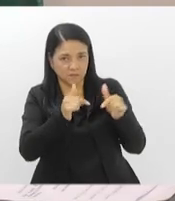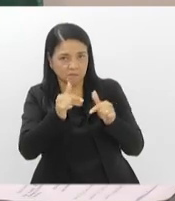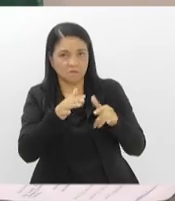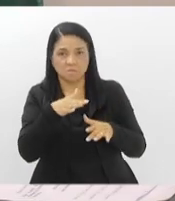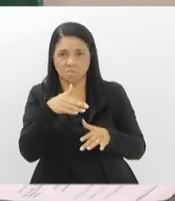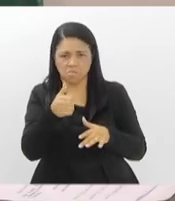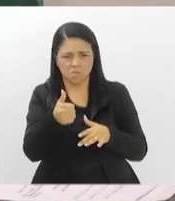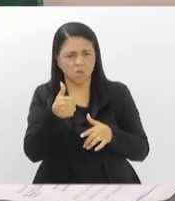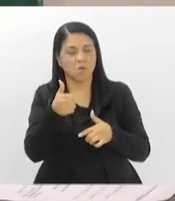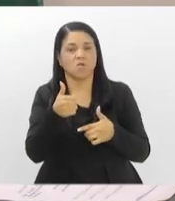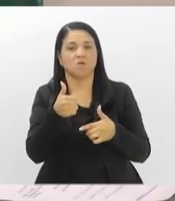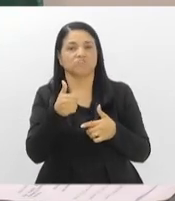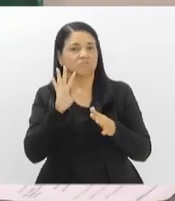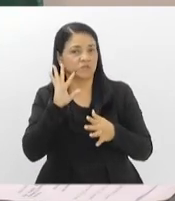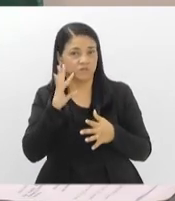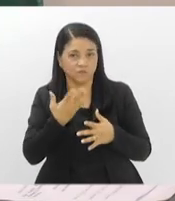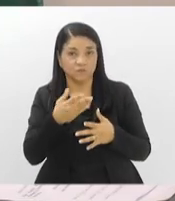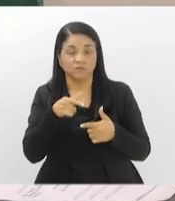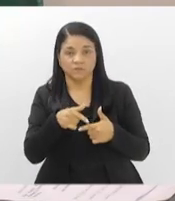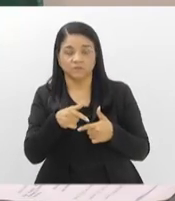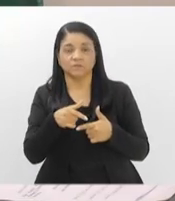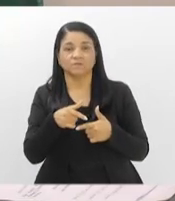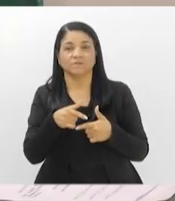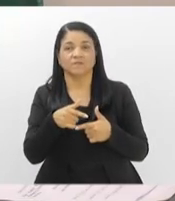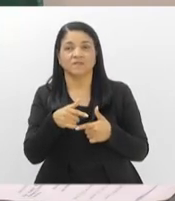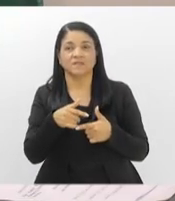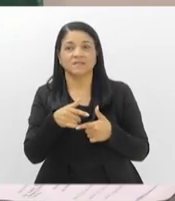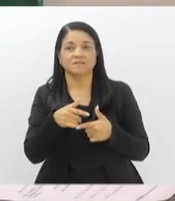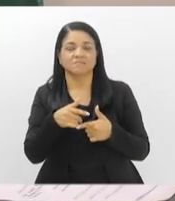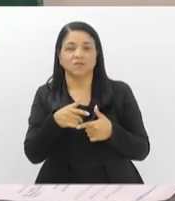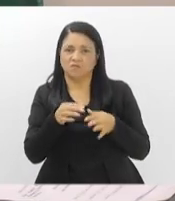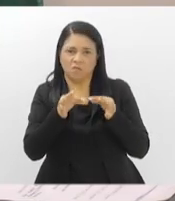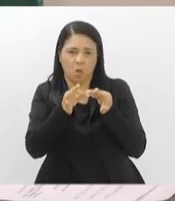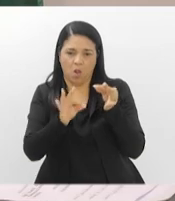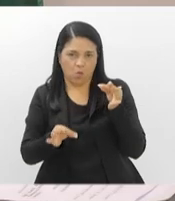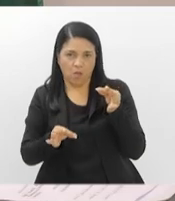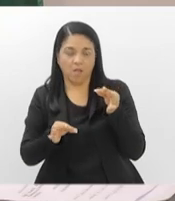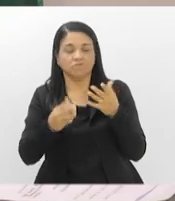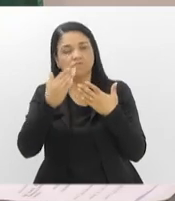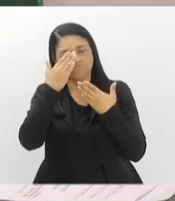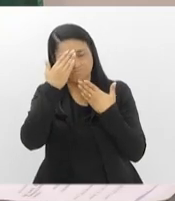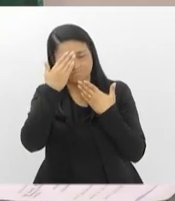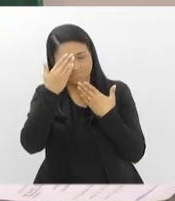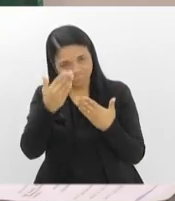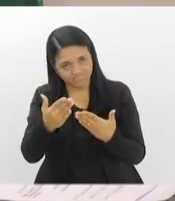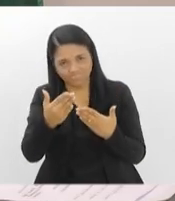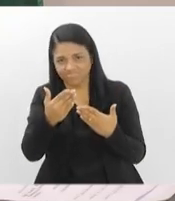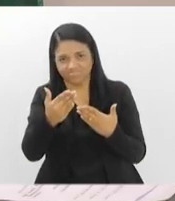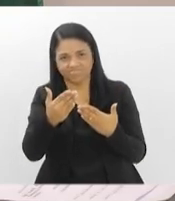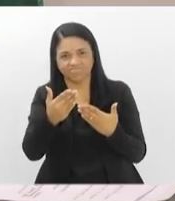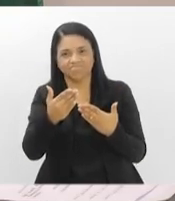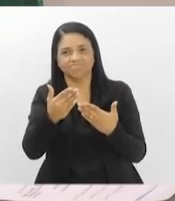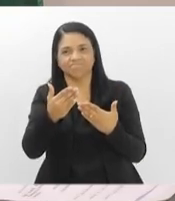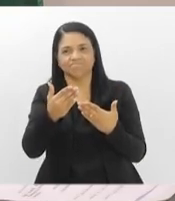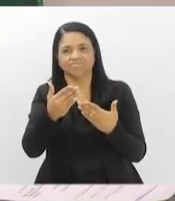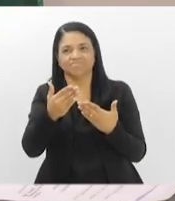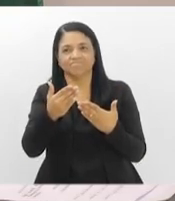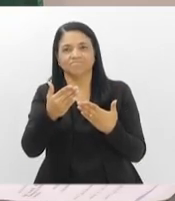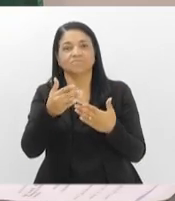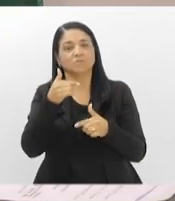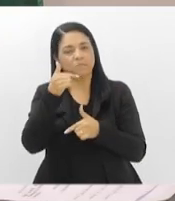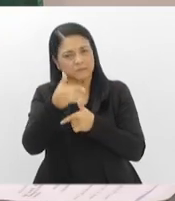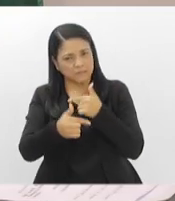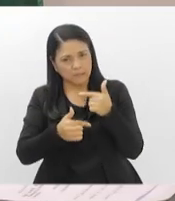possível e sem querer me alongar e agradecer mesmo e falar que que nós vamos